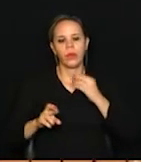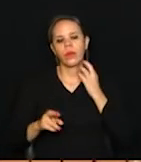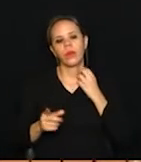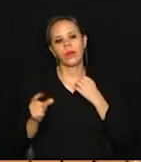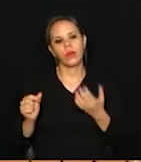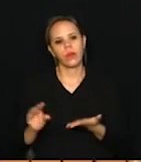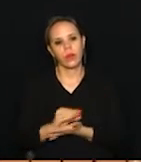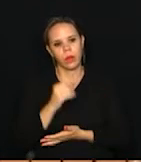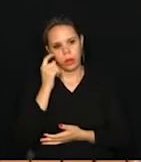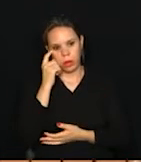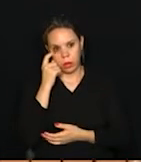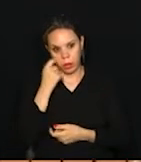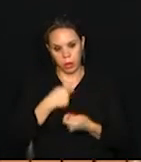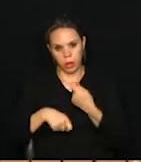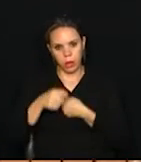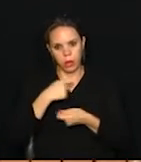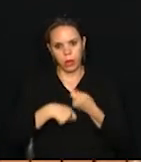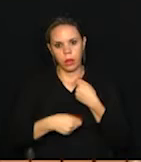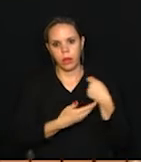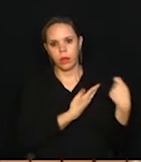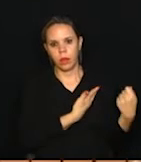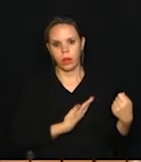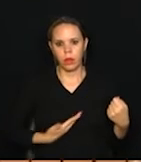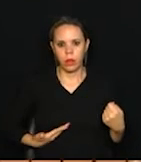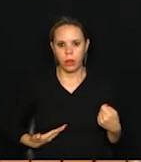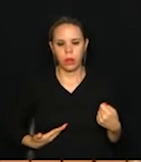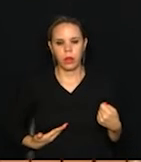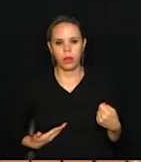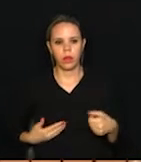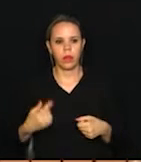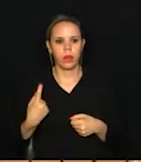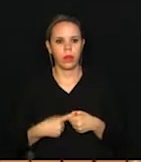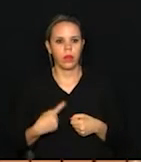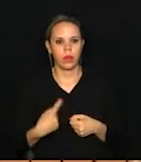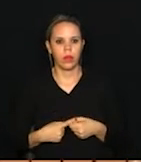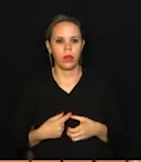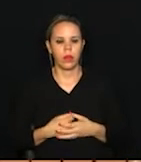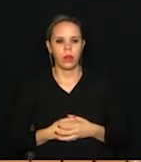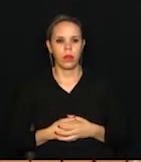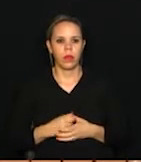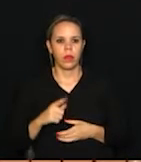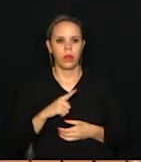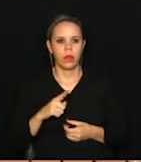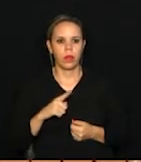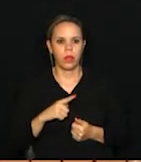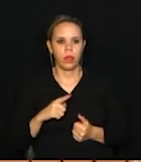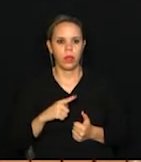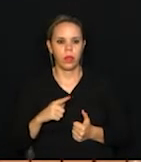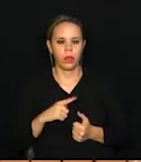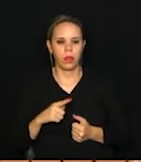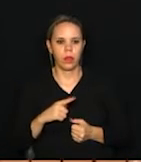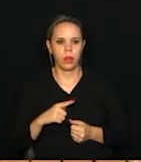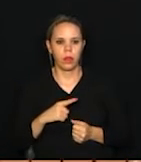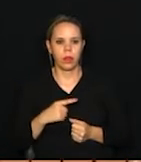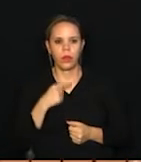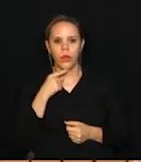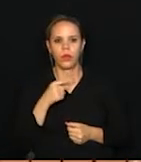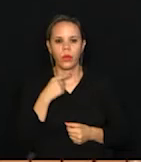recursos administrados pelo poder público executivo municipal. Nós temos assim, um